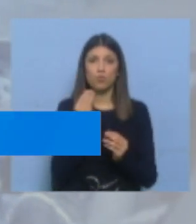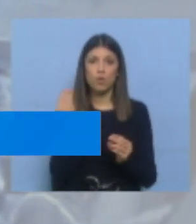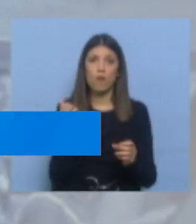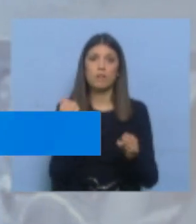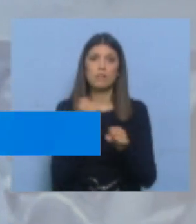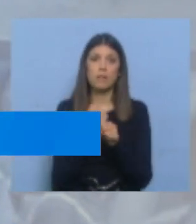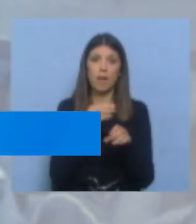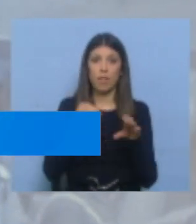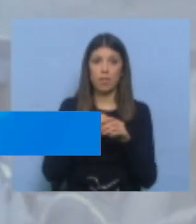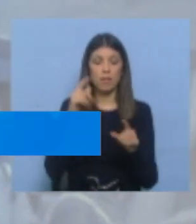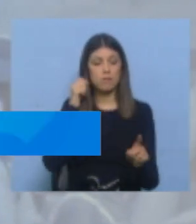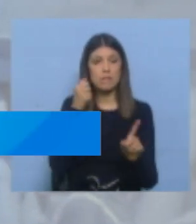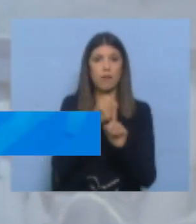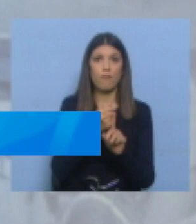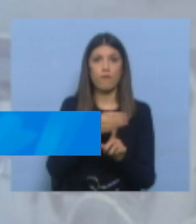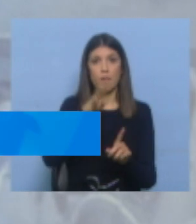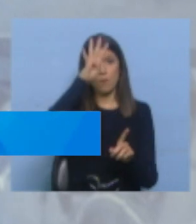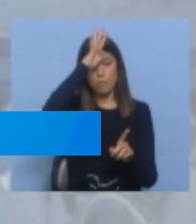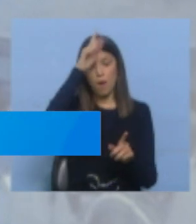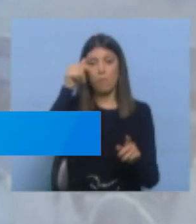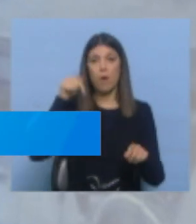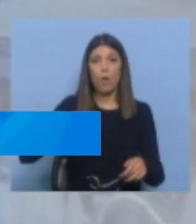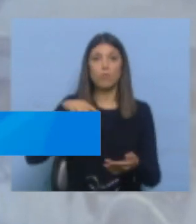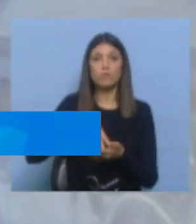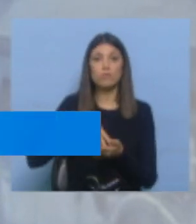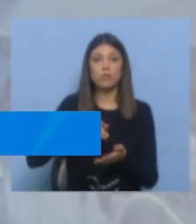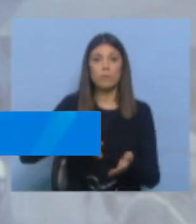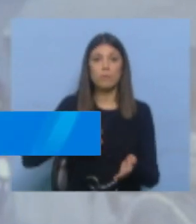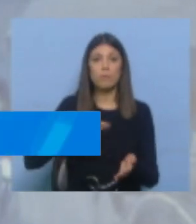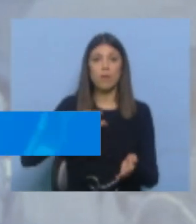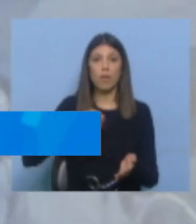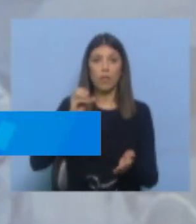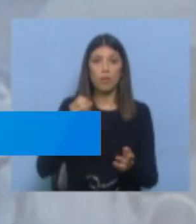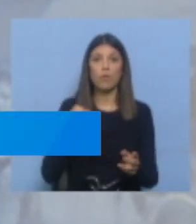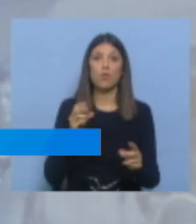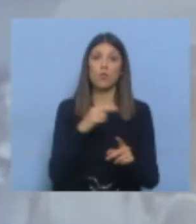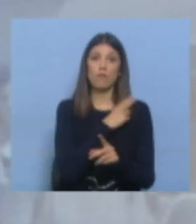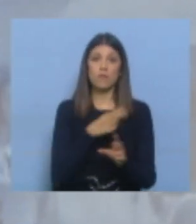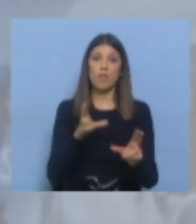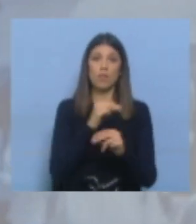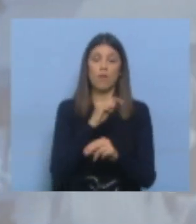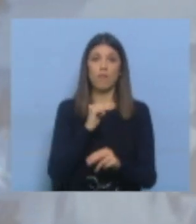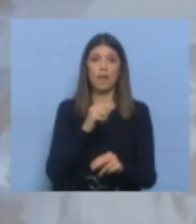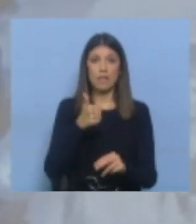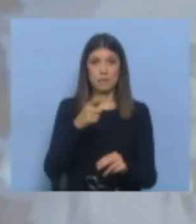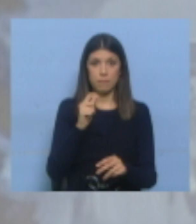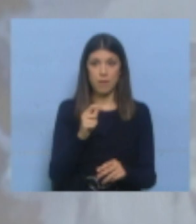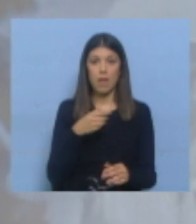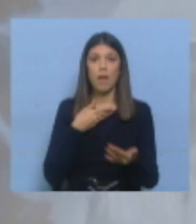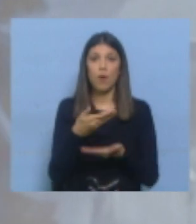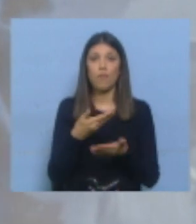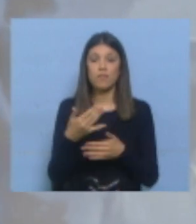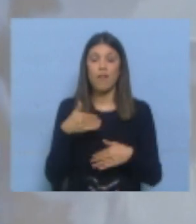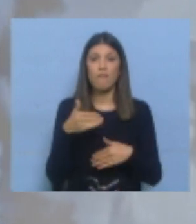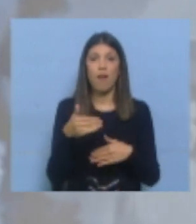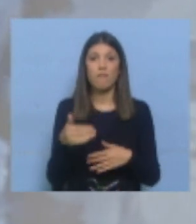do Papa. Hoje está connosco Pedro Mendonça, da Nova SBE, com quem vamos conversar já de